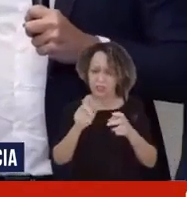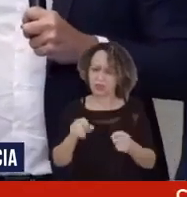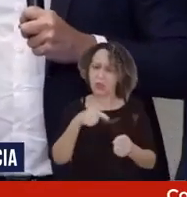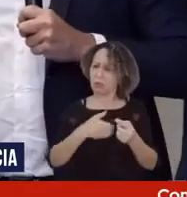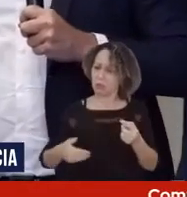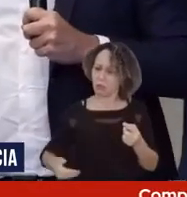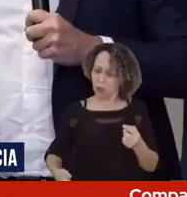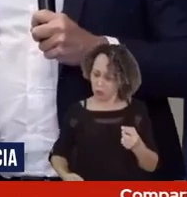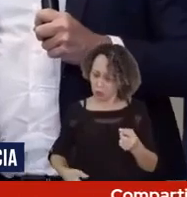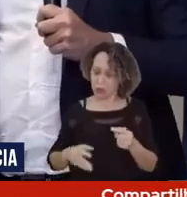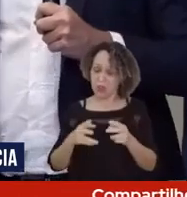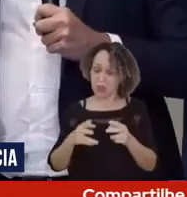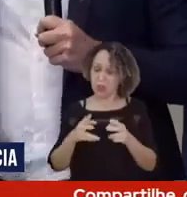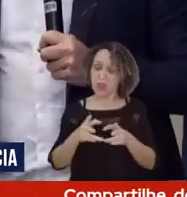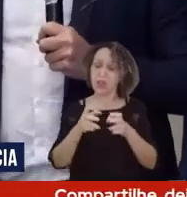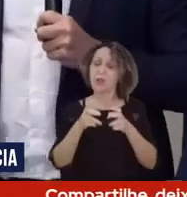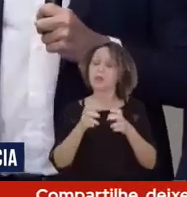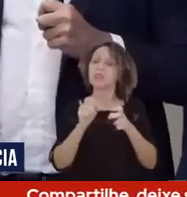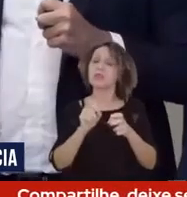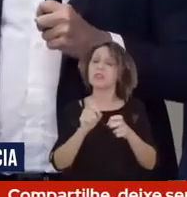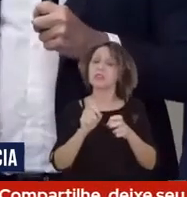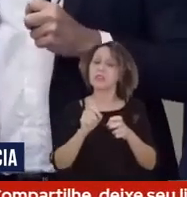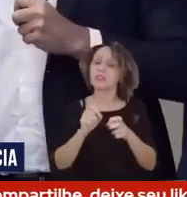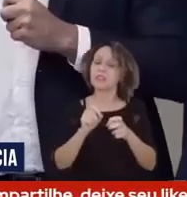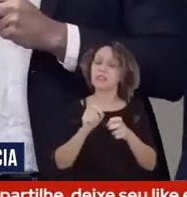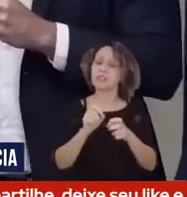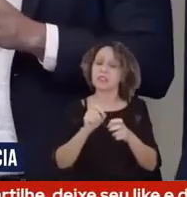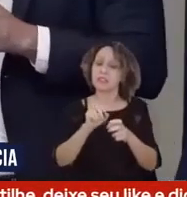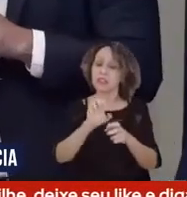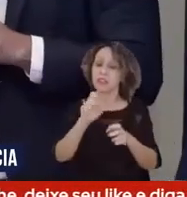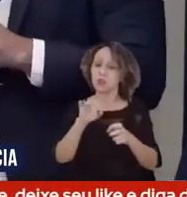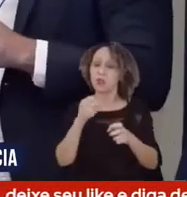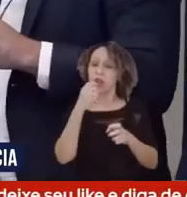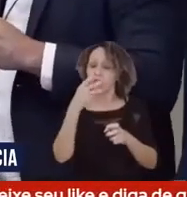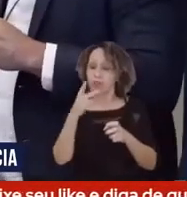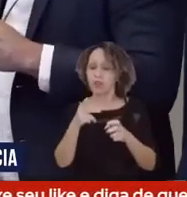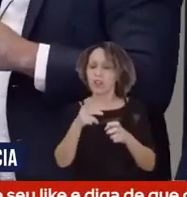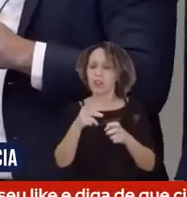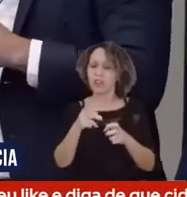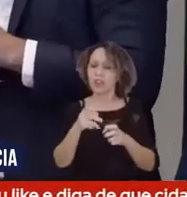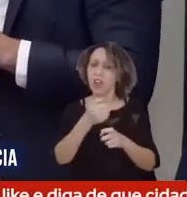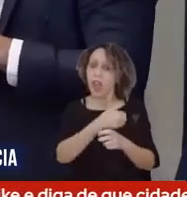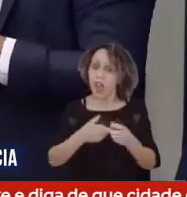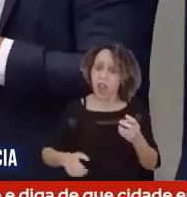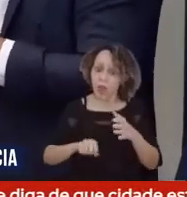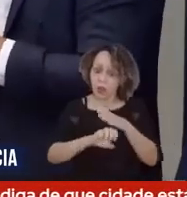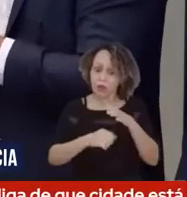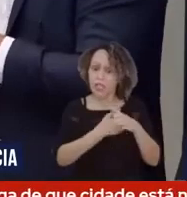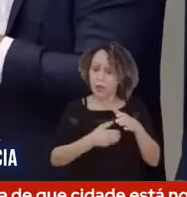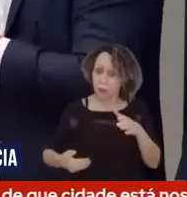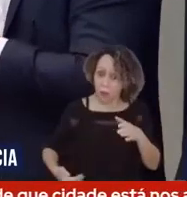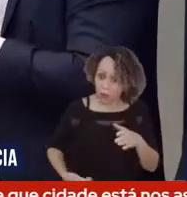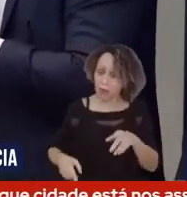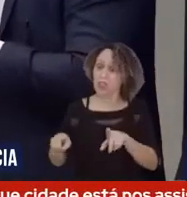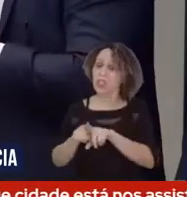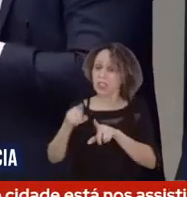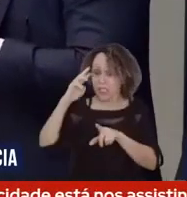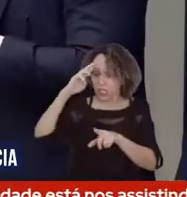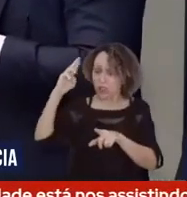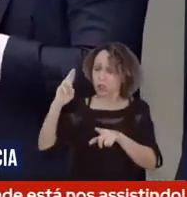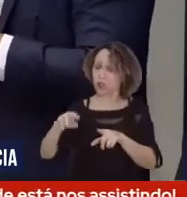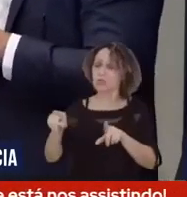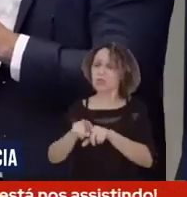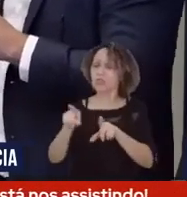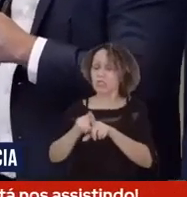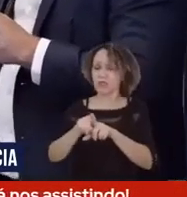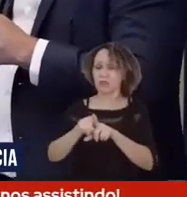Pinto, é uma empresa que é pública e que tem acionistas privados. Aqui, o retorno em relação ao patrimônio